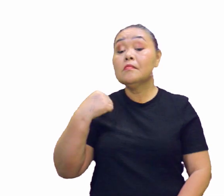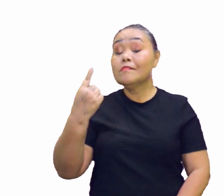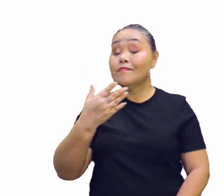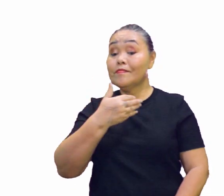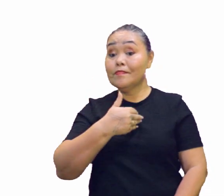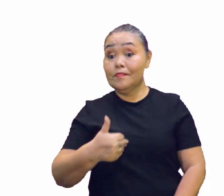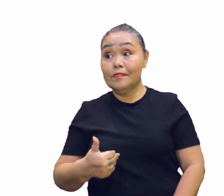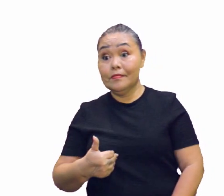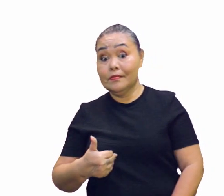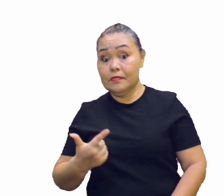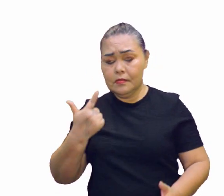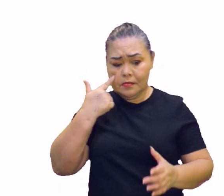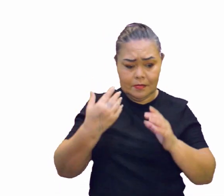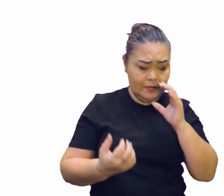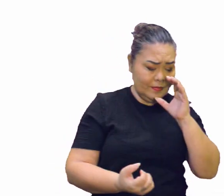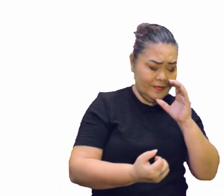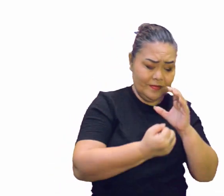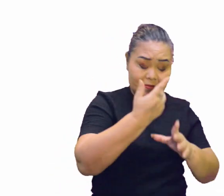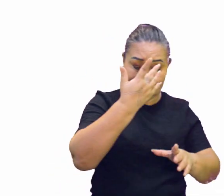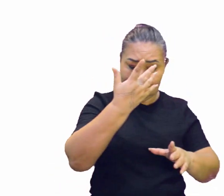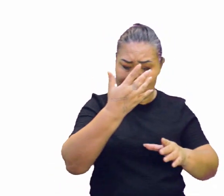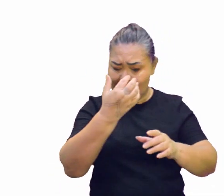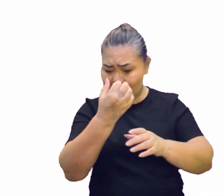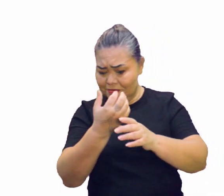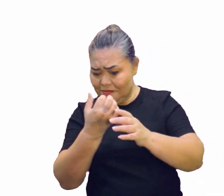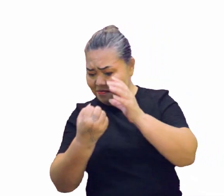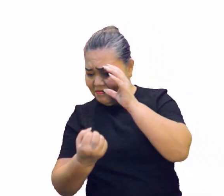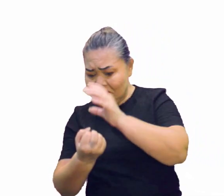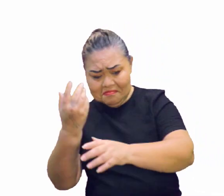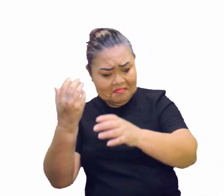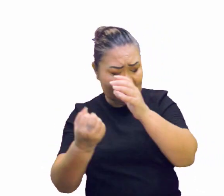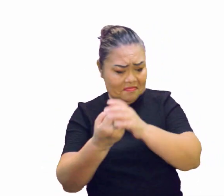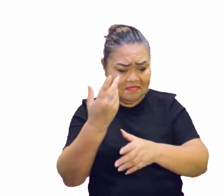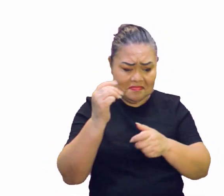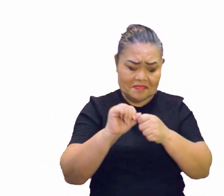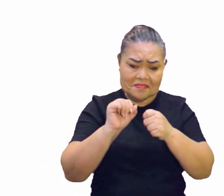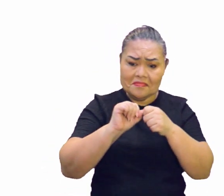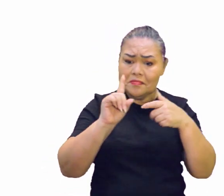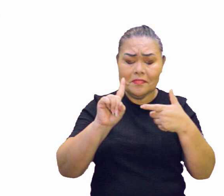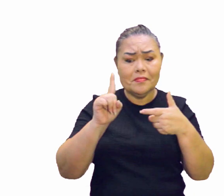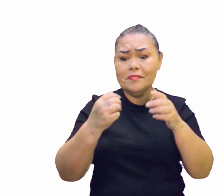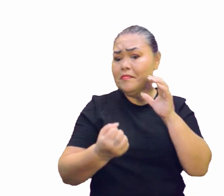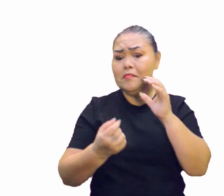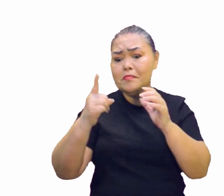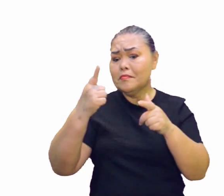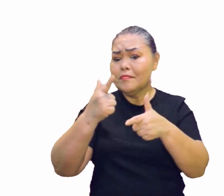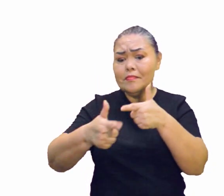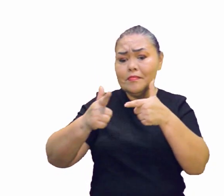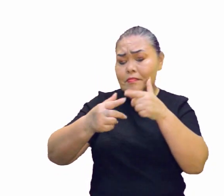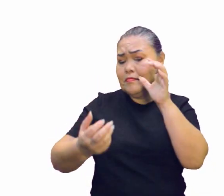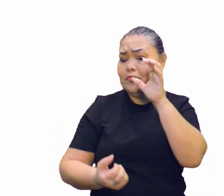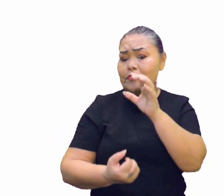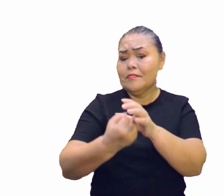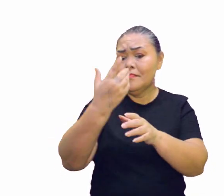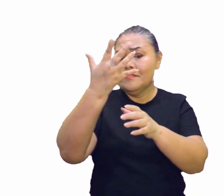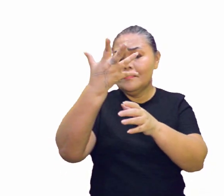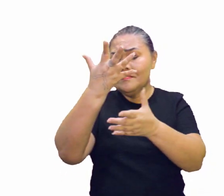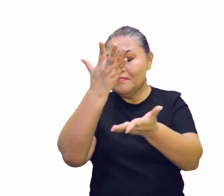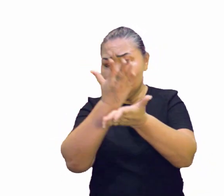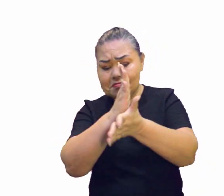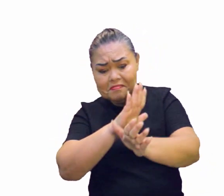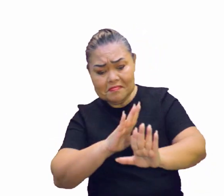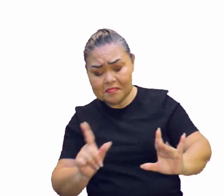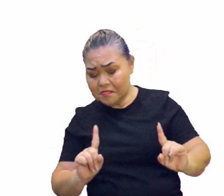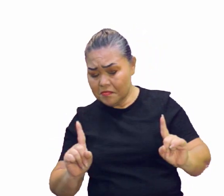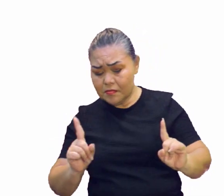ficasse brincando de criar, né, cara? Criar esses institutos. O problema não é criação, ou recriação, ou